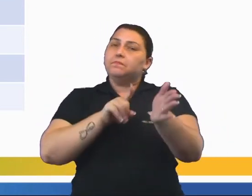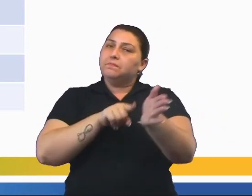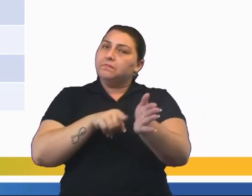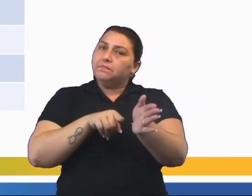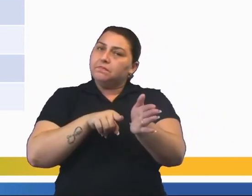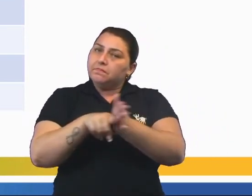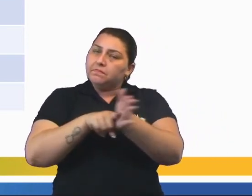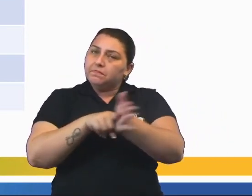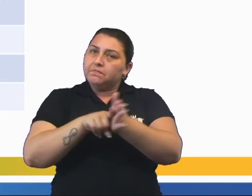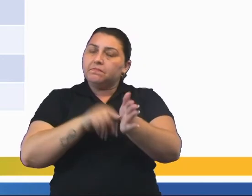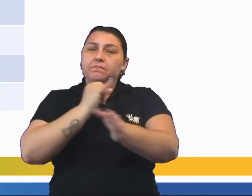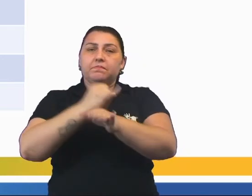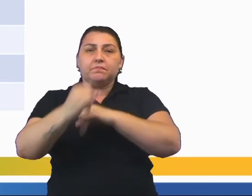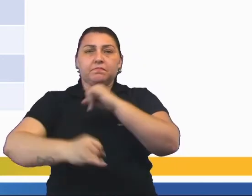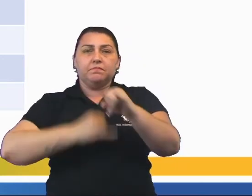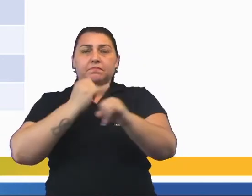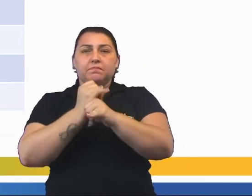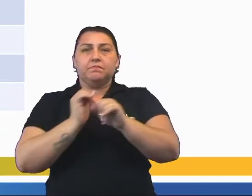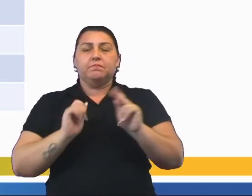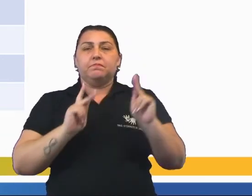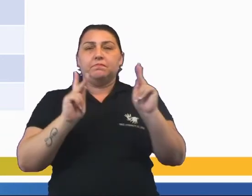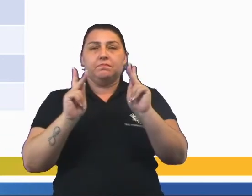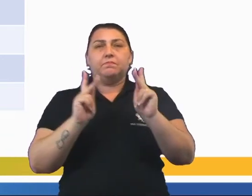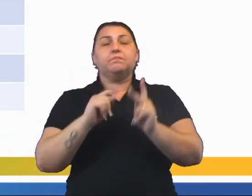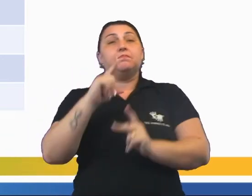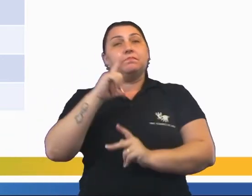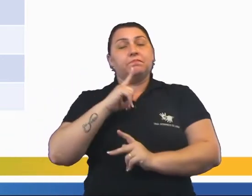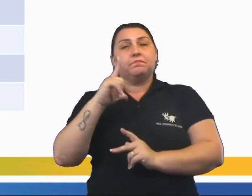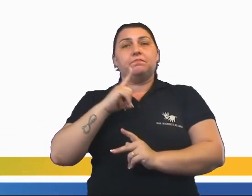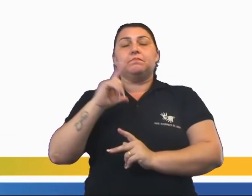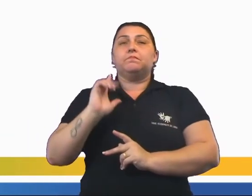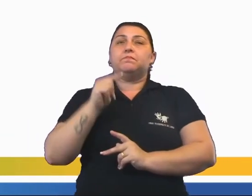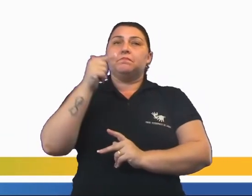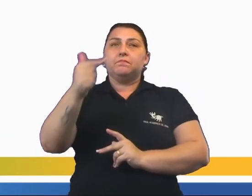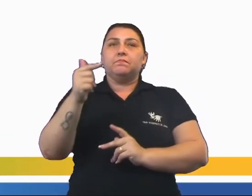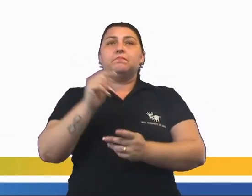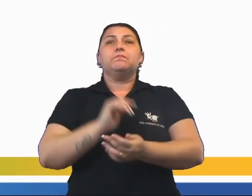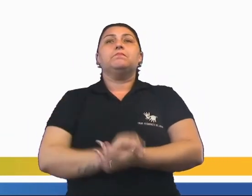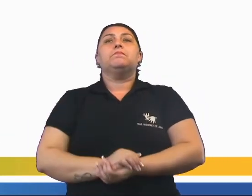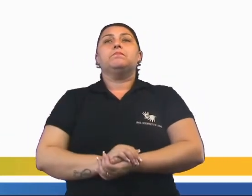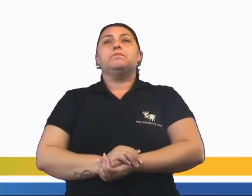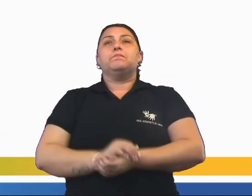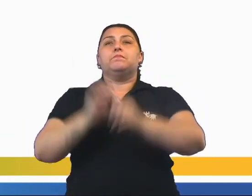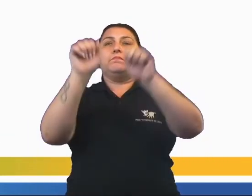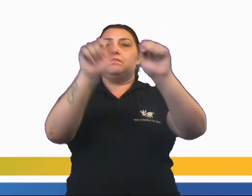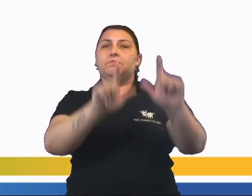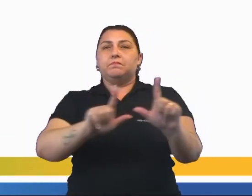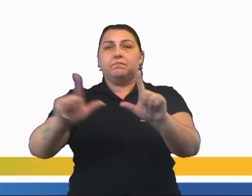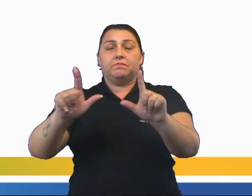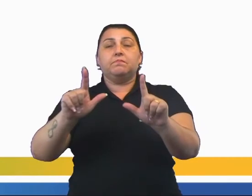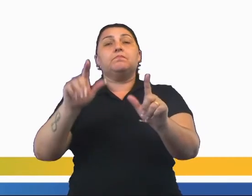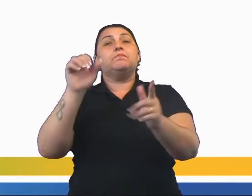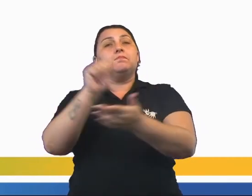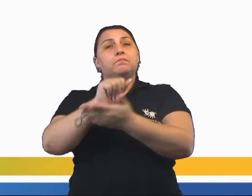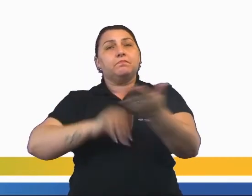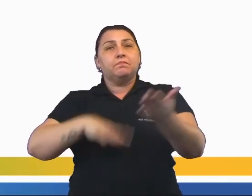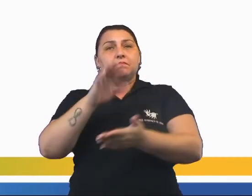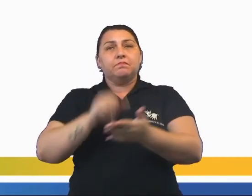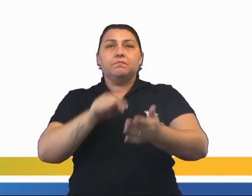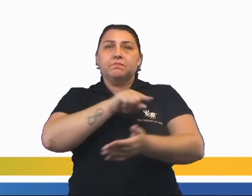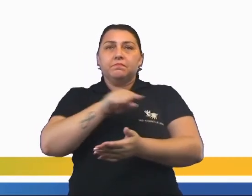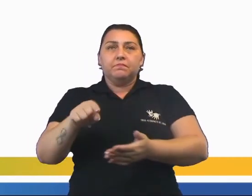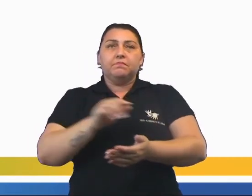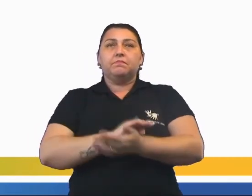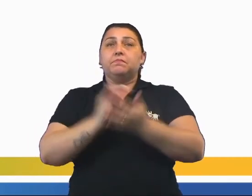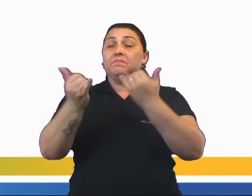pesquisou na internet, ok? E ainda tem um outro slide, um outro exercício que aparece aí para